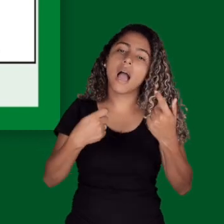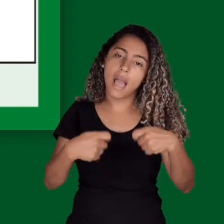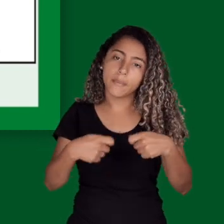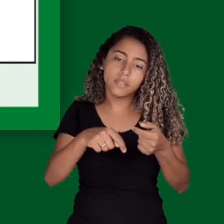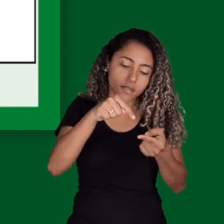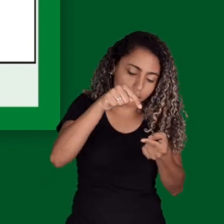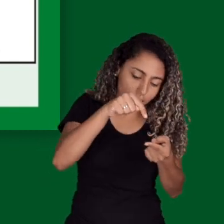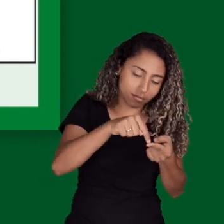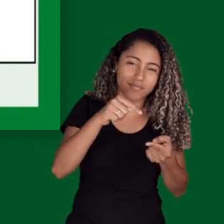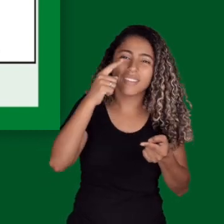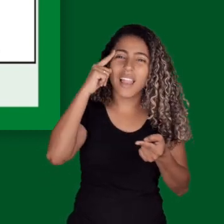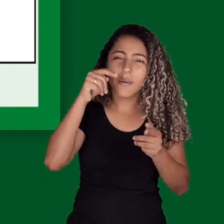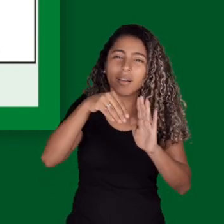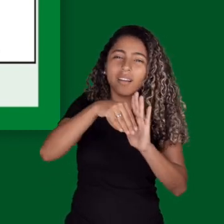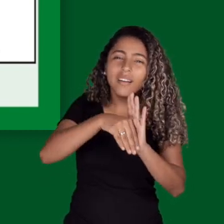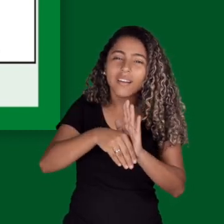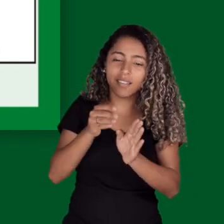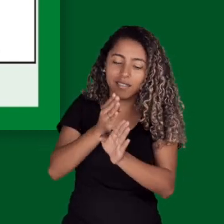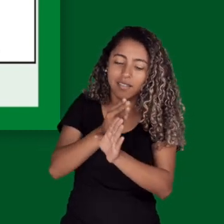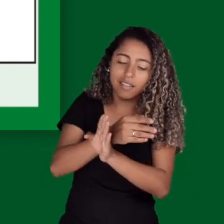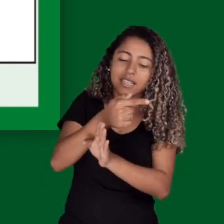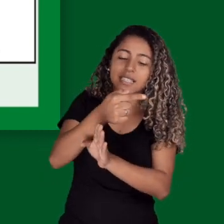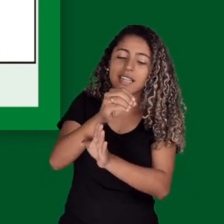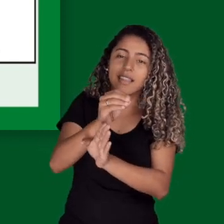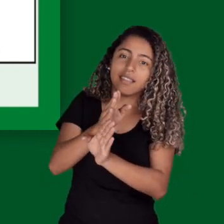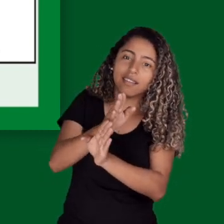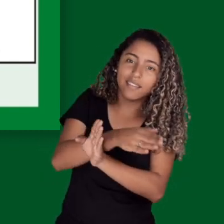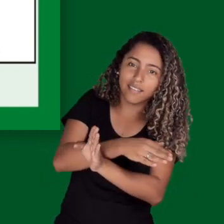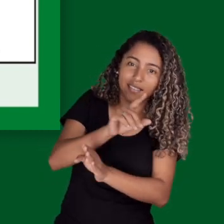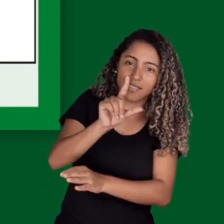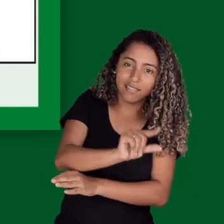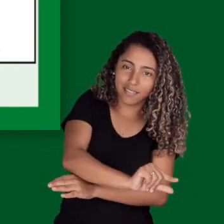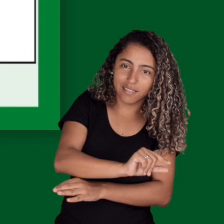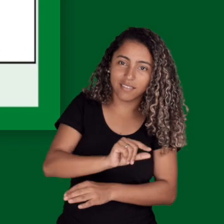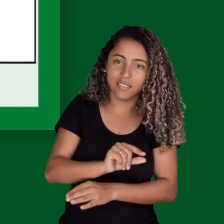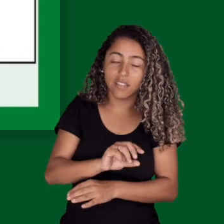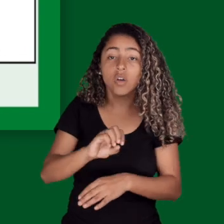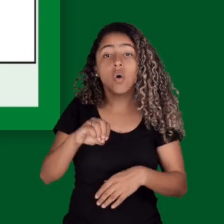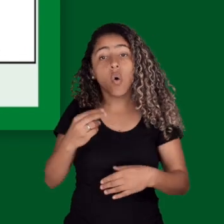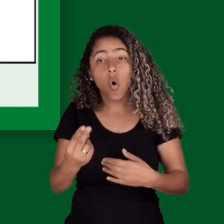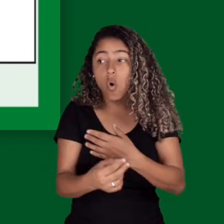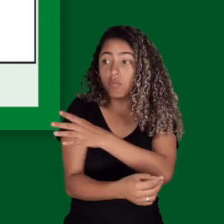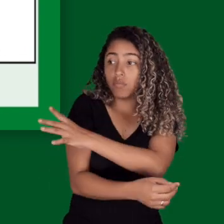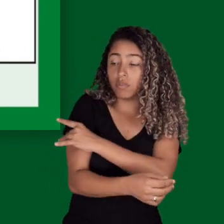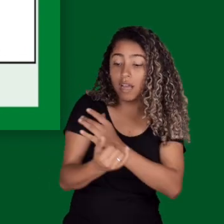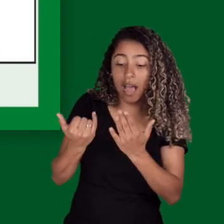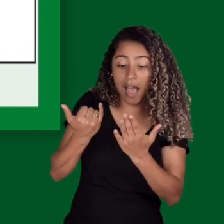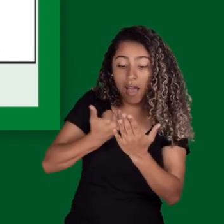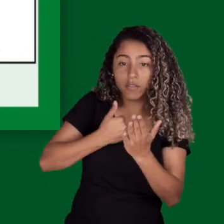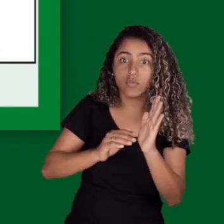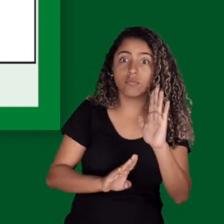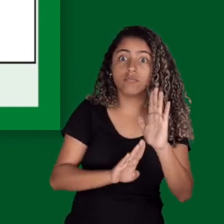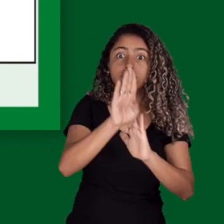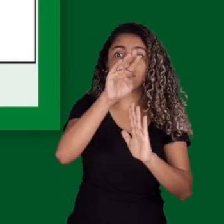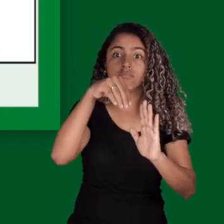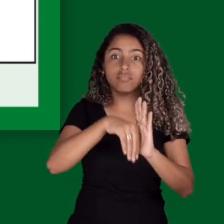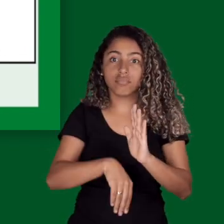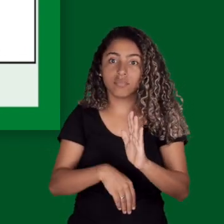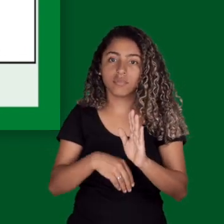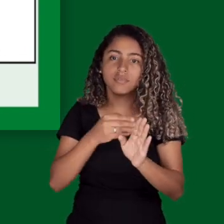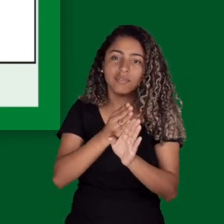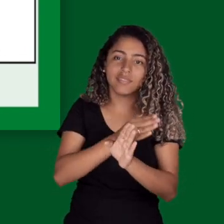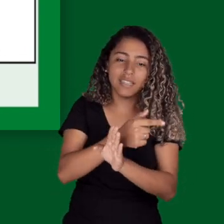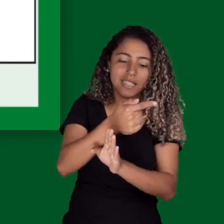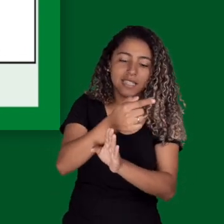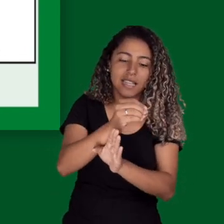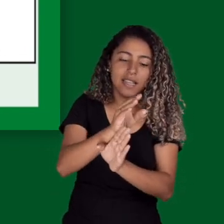que é a glicose menor do que 70, e sempre quando o sensor mostrar valores extremos de glicose. Glicose menor